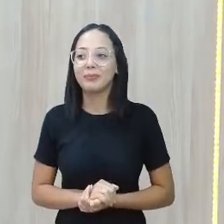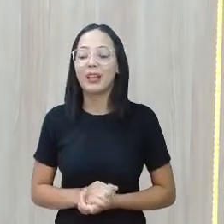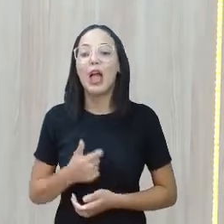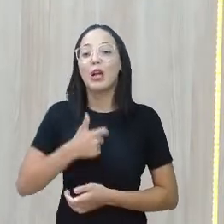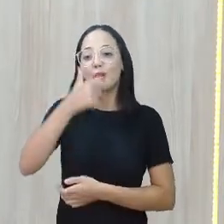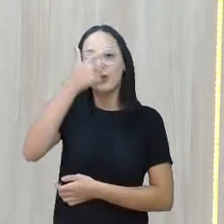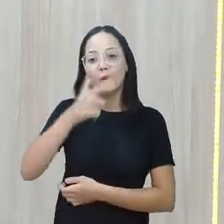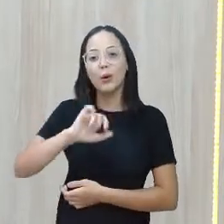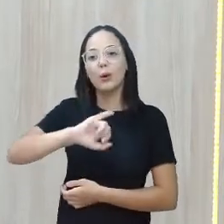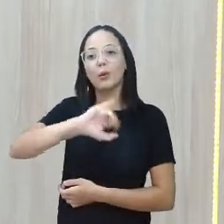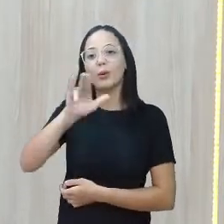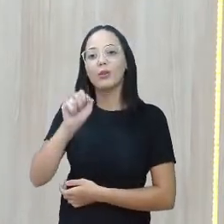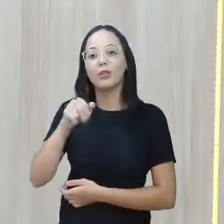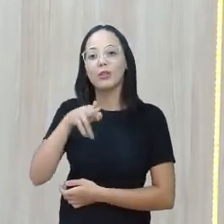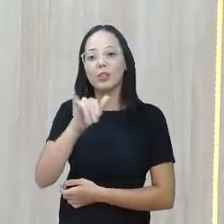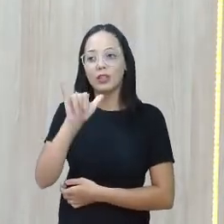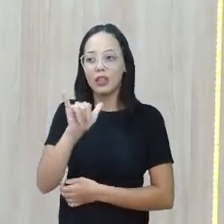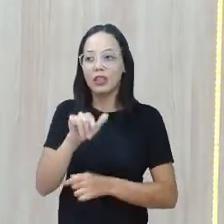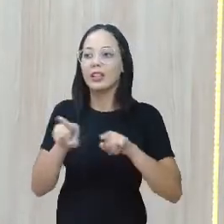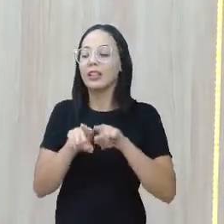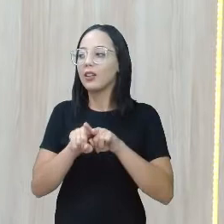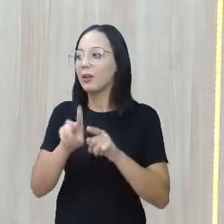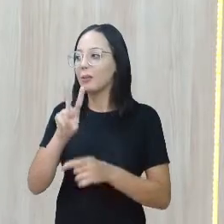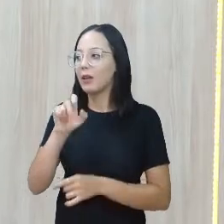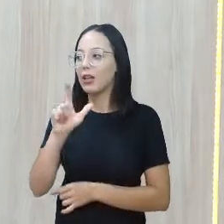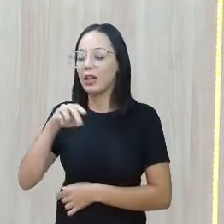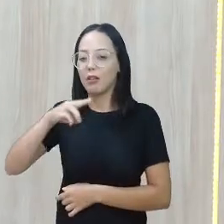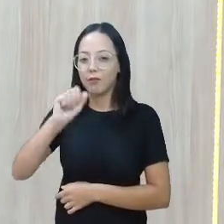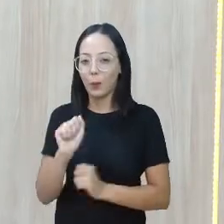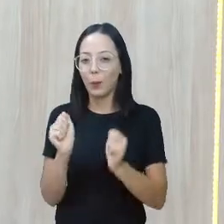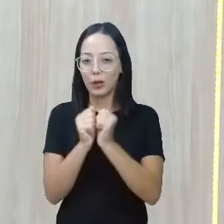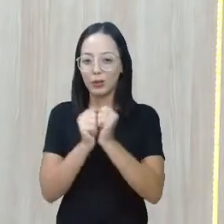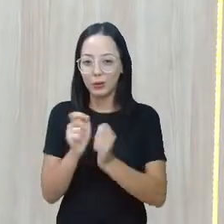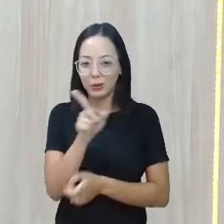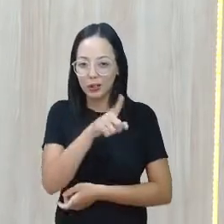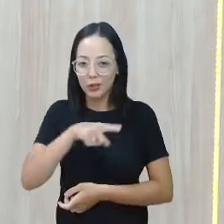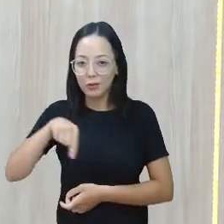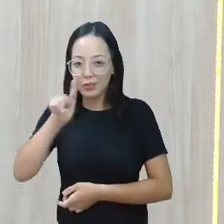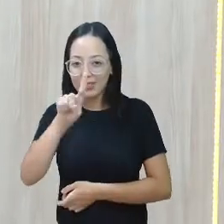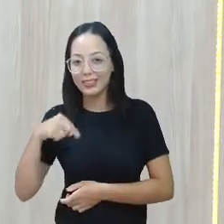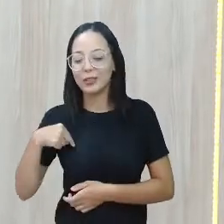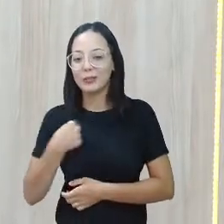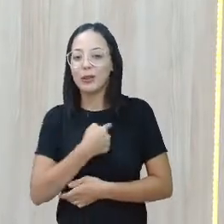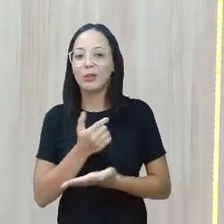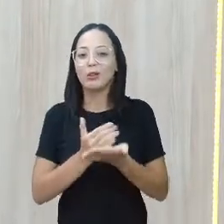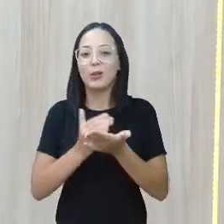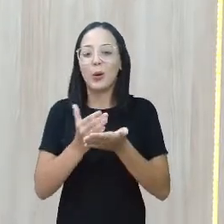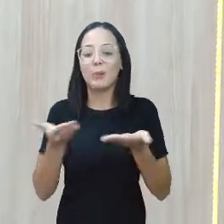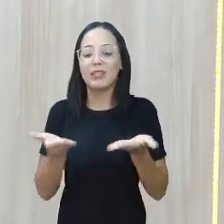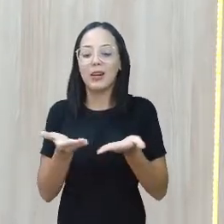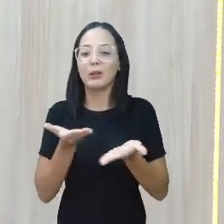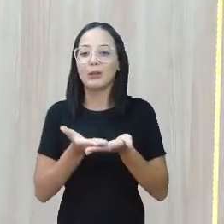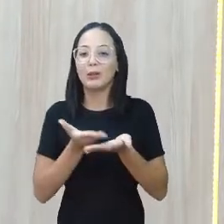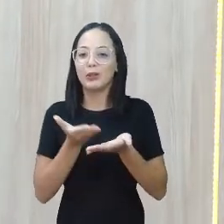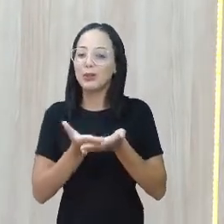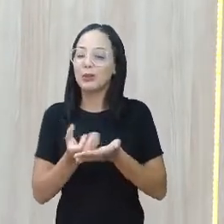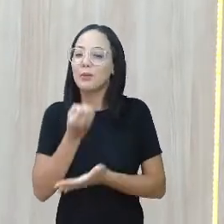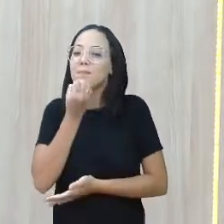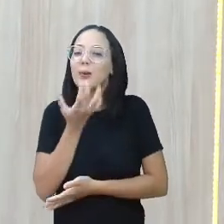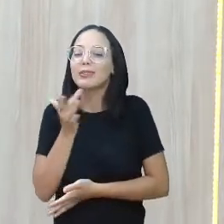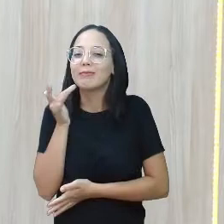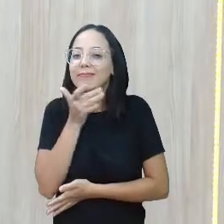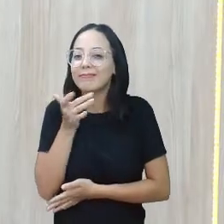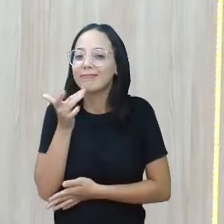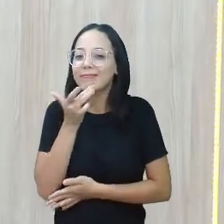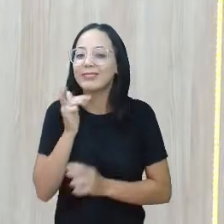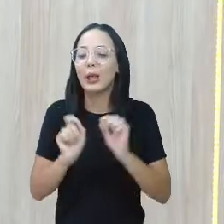Professora Dini e professora Vilma aqui com vocês para a gente iniciar esse estudo bem gostoso